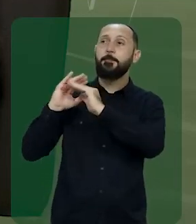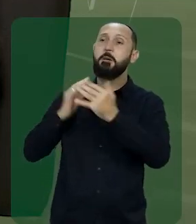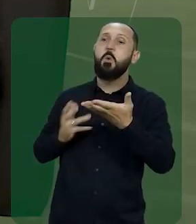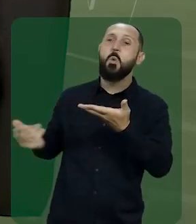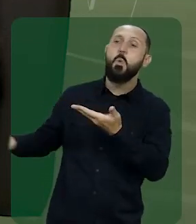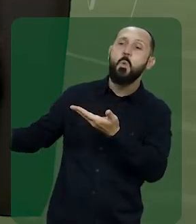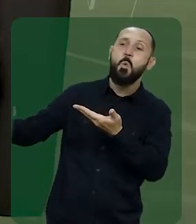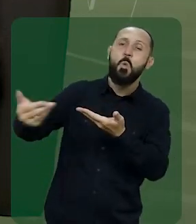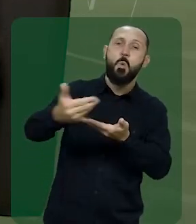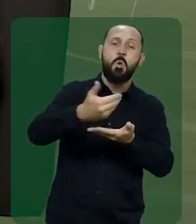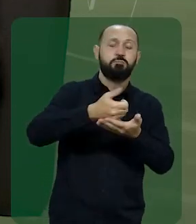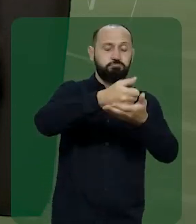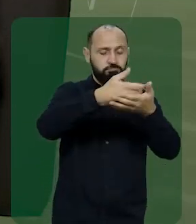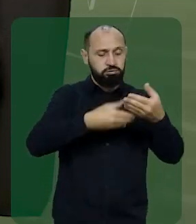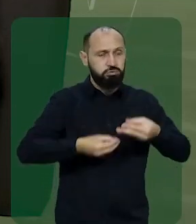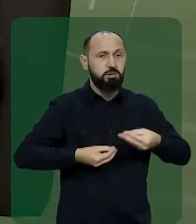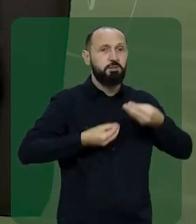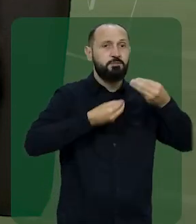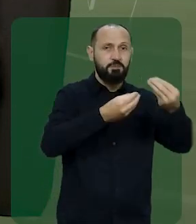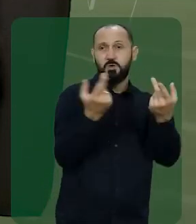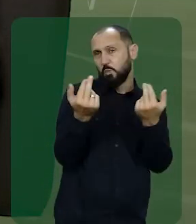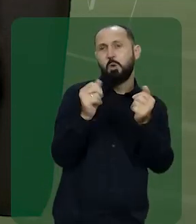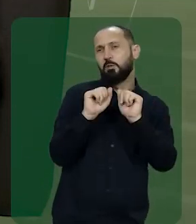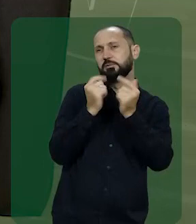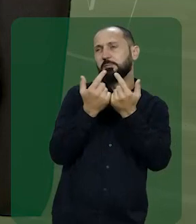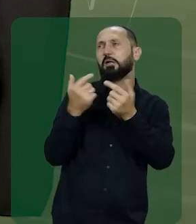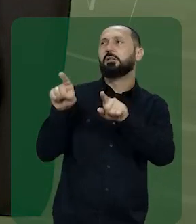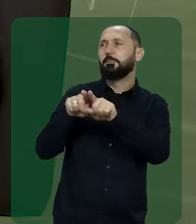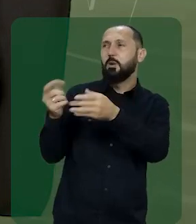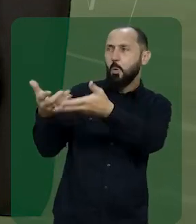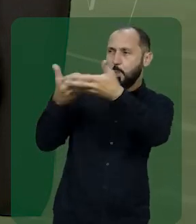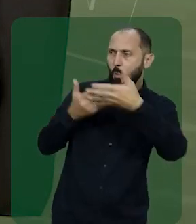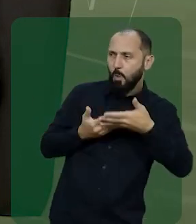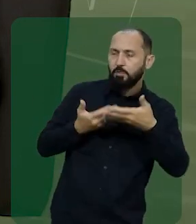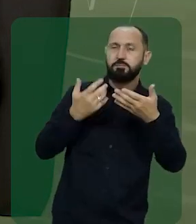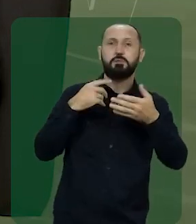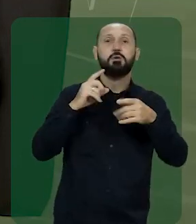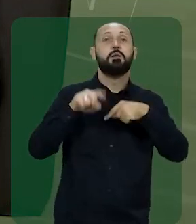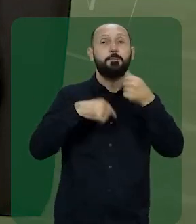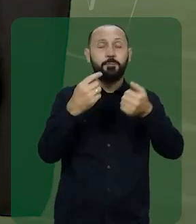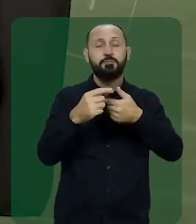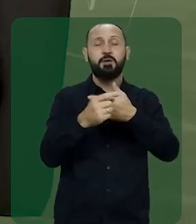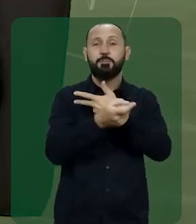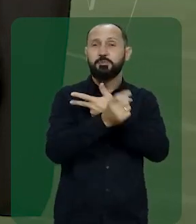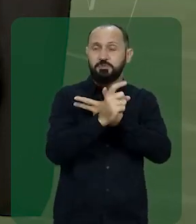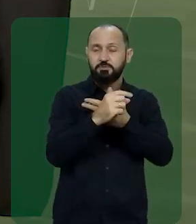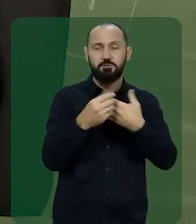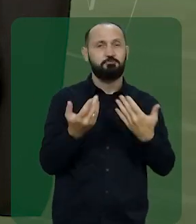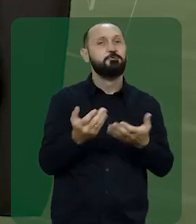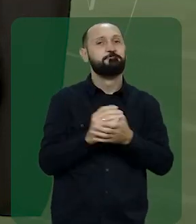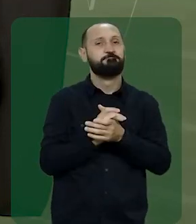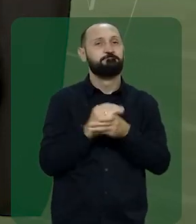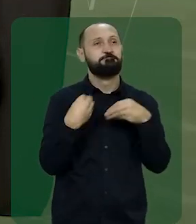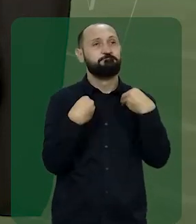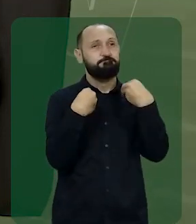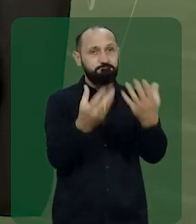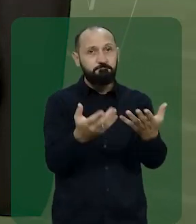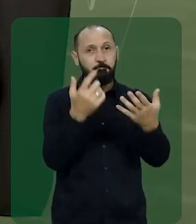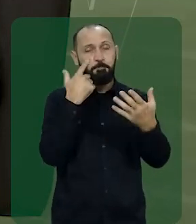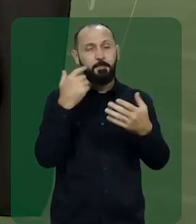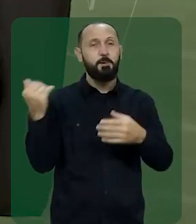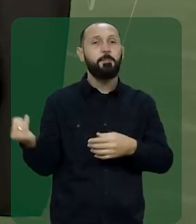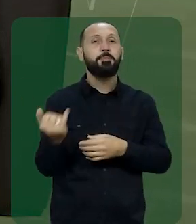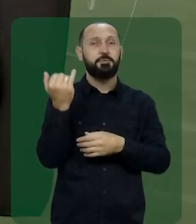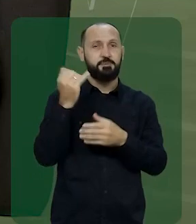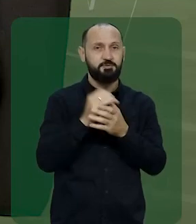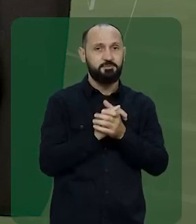é muito importante, porque lá também torna-se um espaço de discussão e de receber as demandas, tal qual o